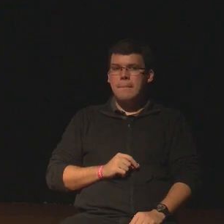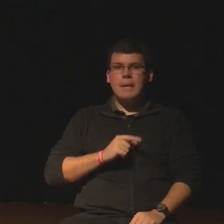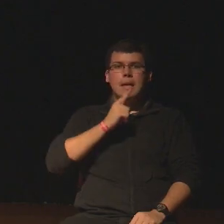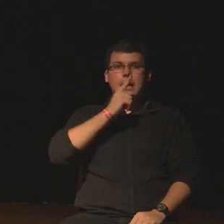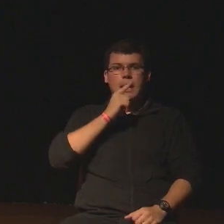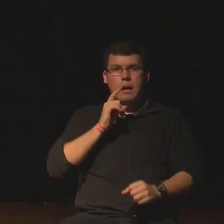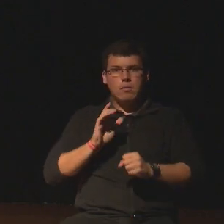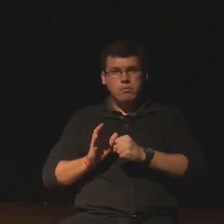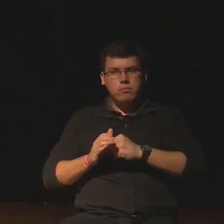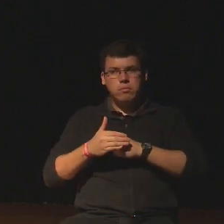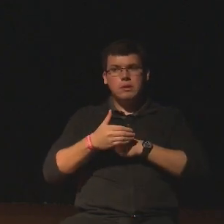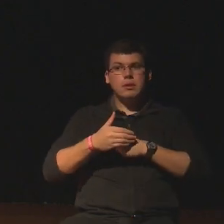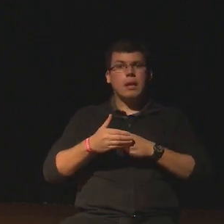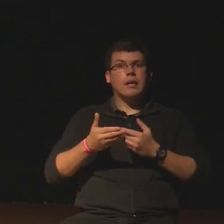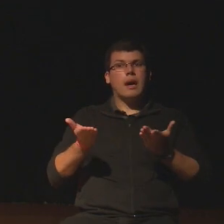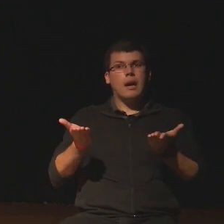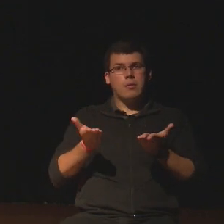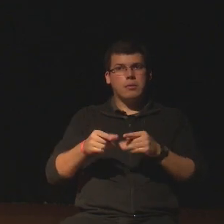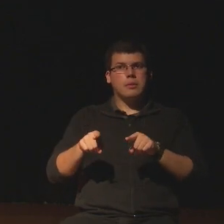pública aberta.